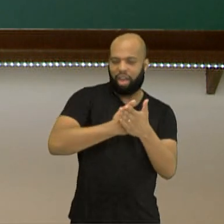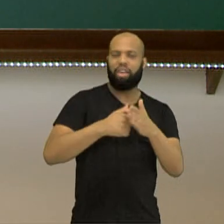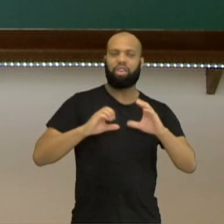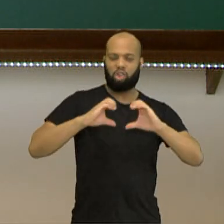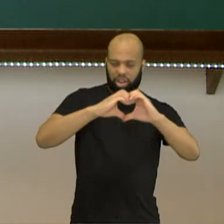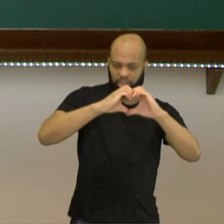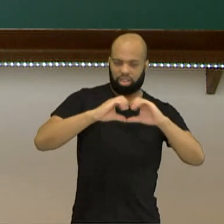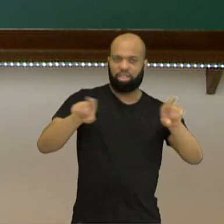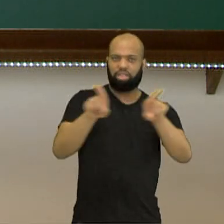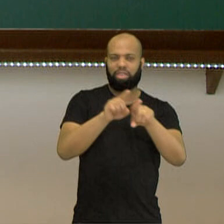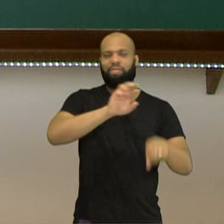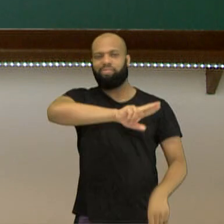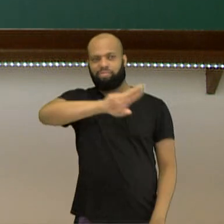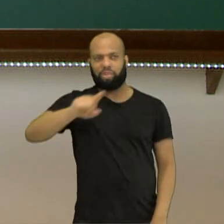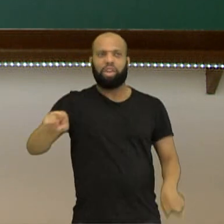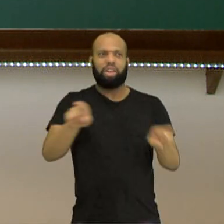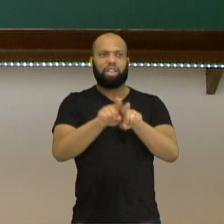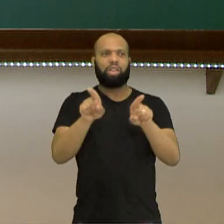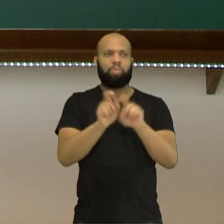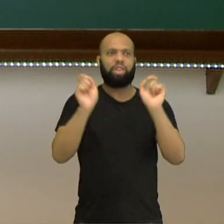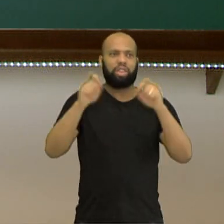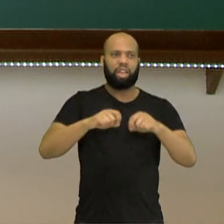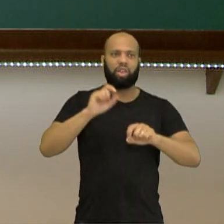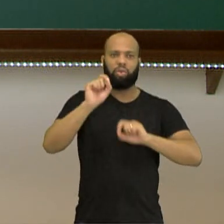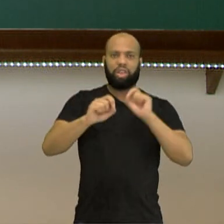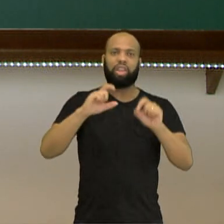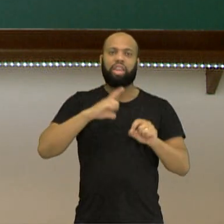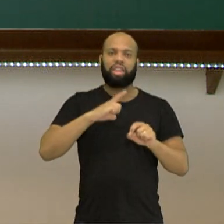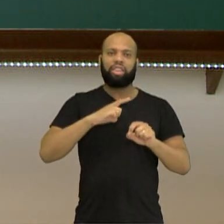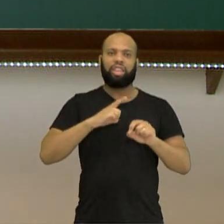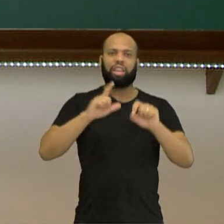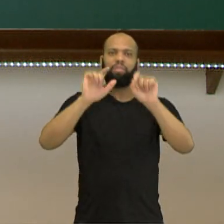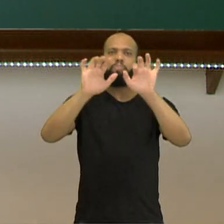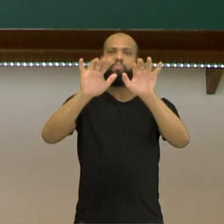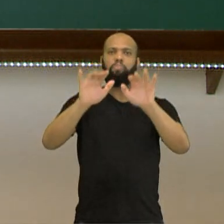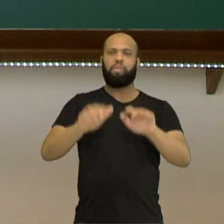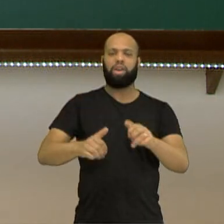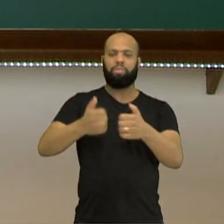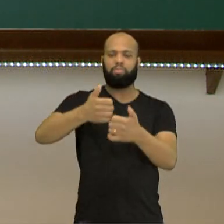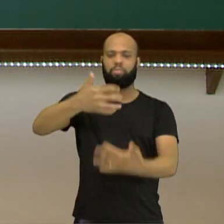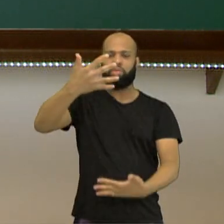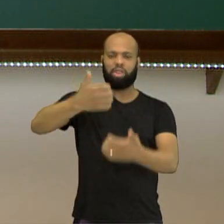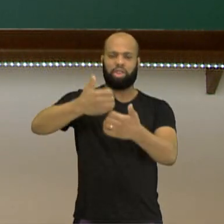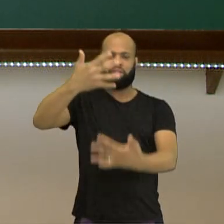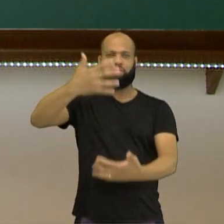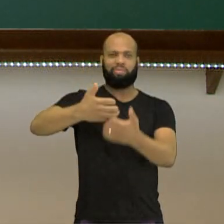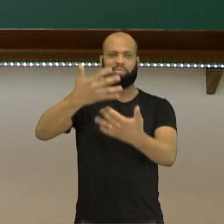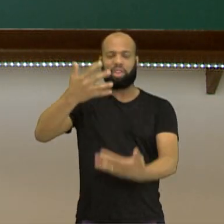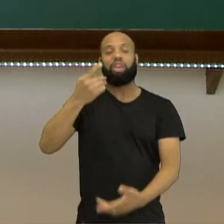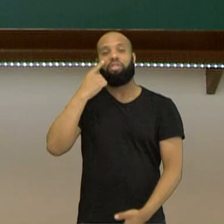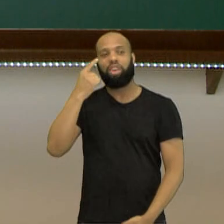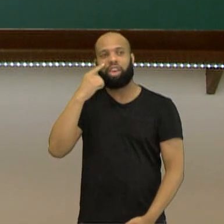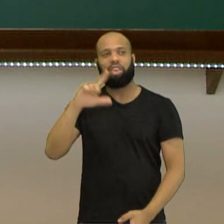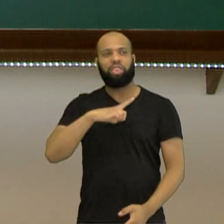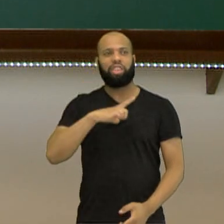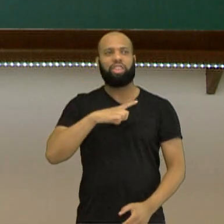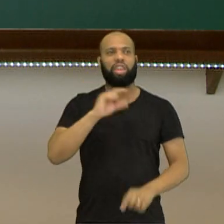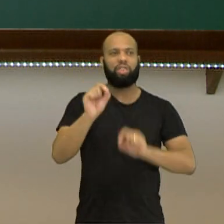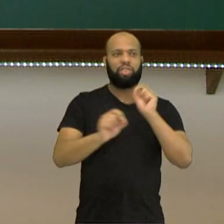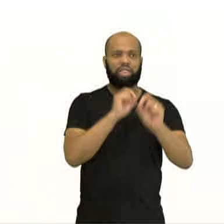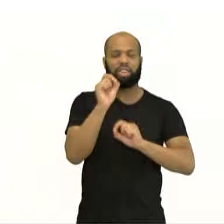pode interagir pelo comentário. Aqui nesta notícia, como vocês vão perceber, nós já